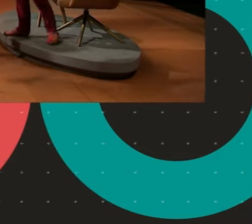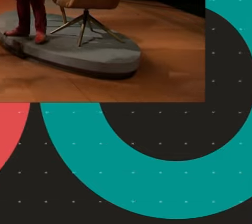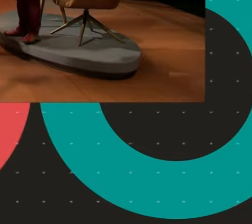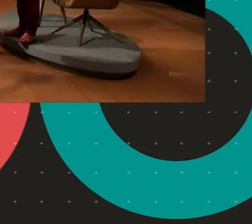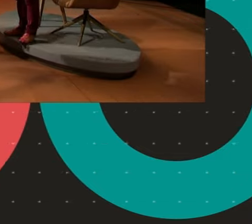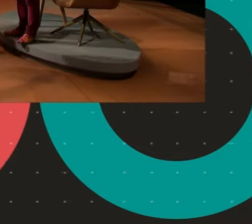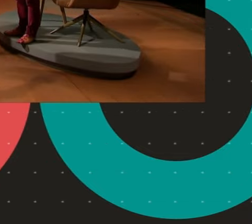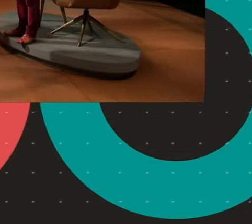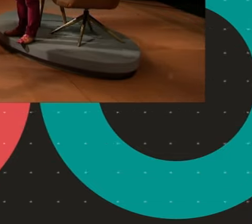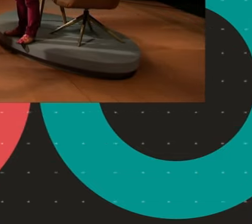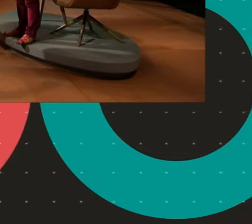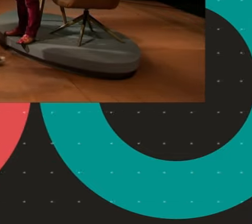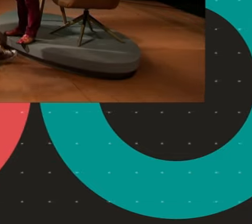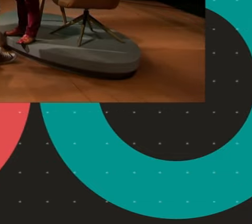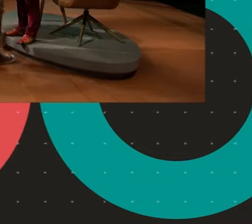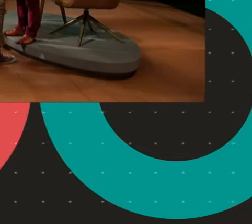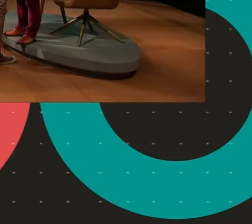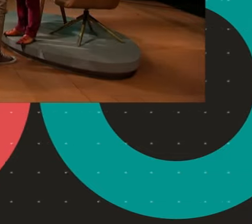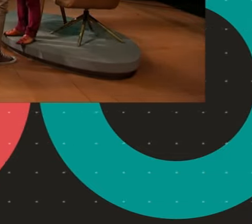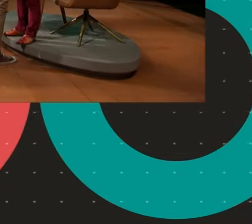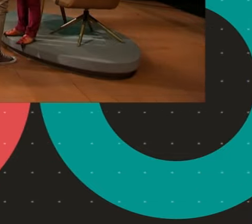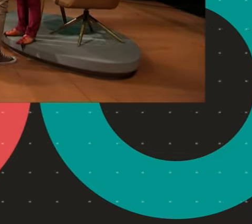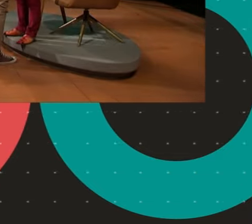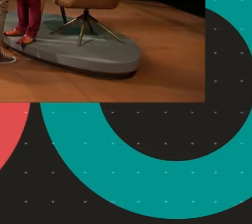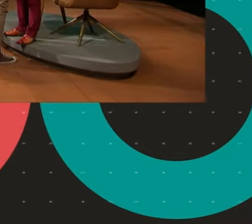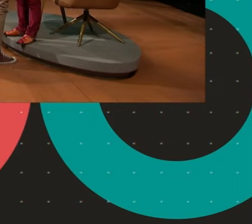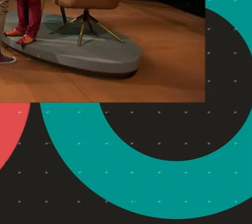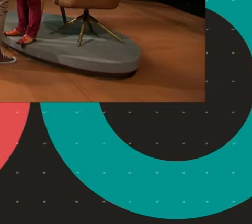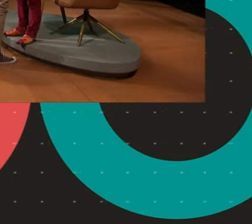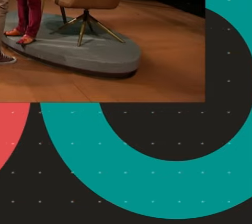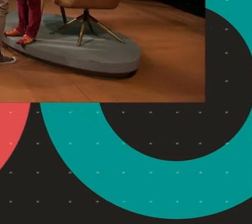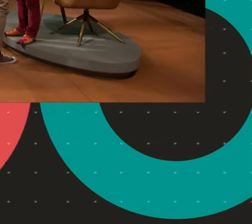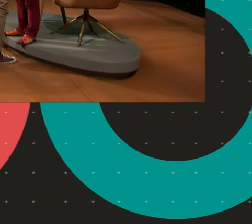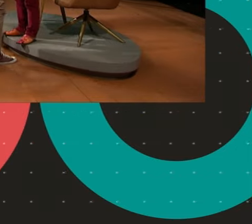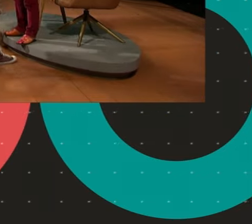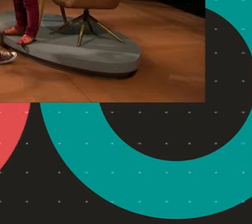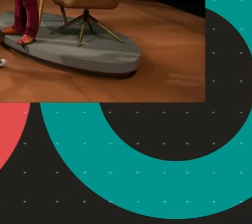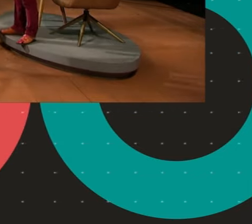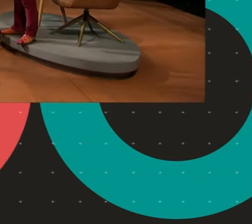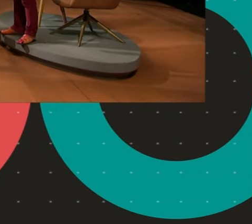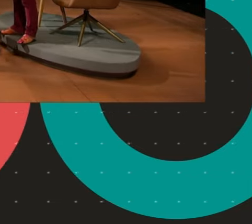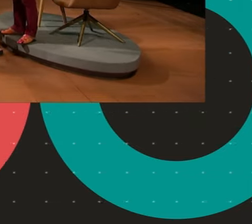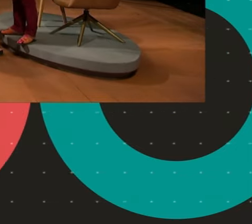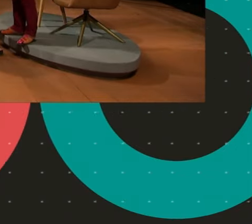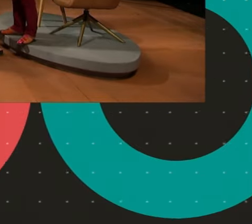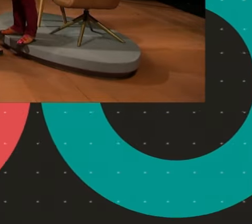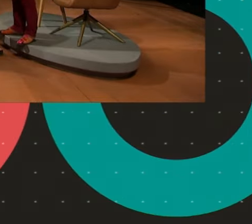Que lindo! Obrigado, viu? Bela trajetória, senhor.